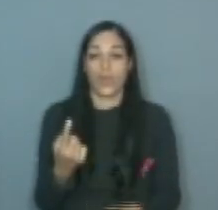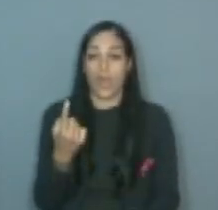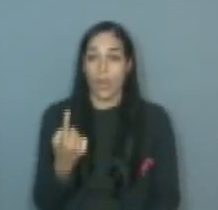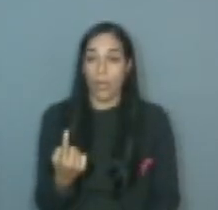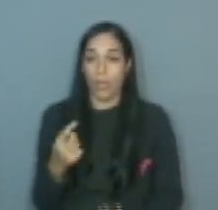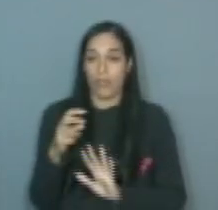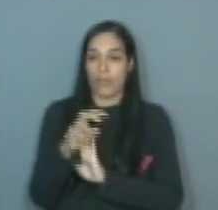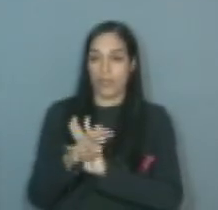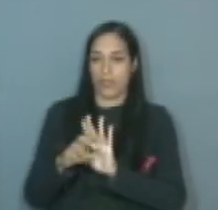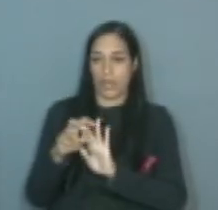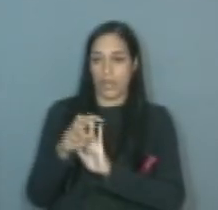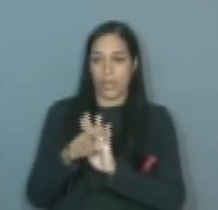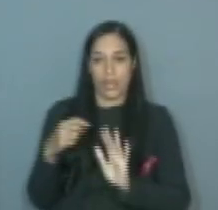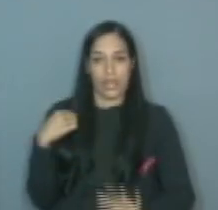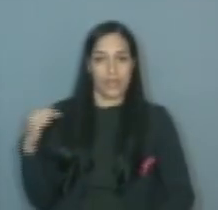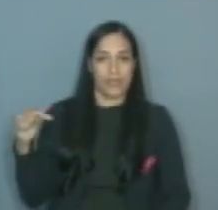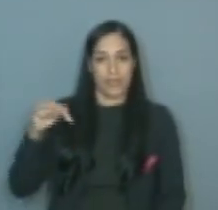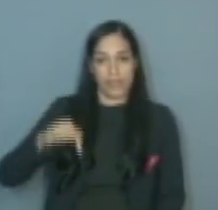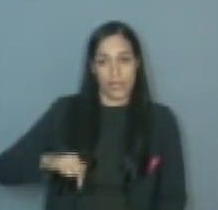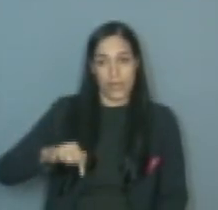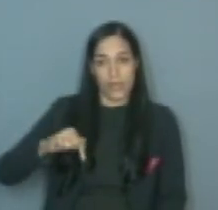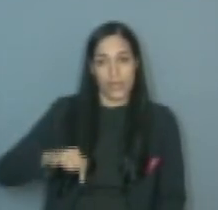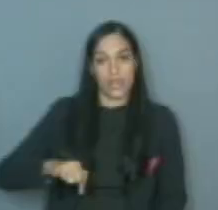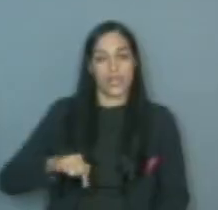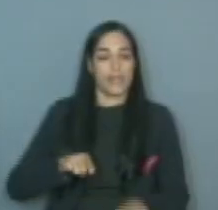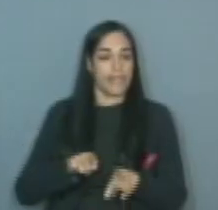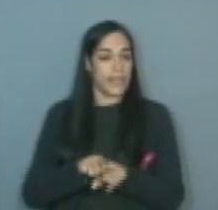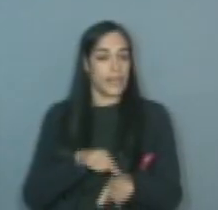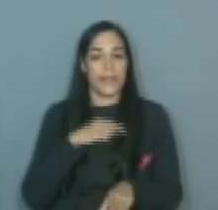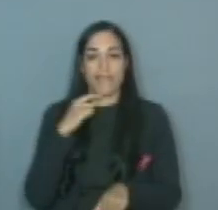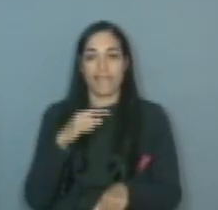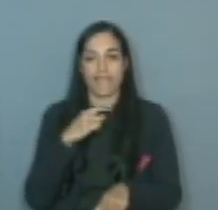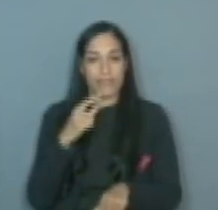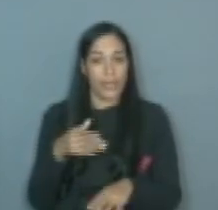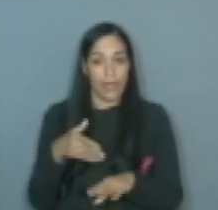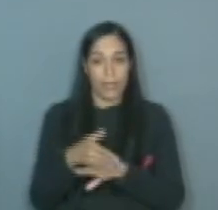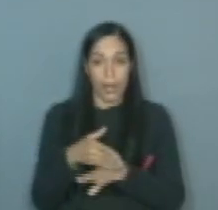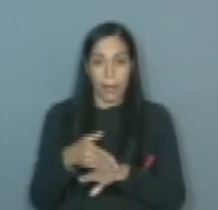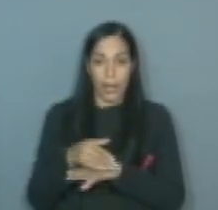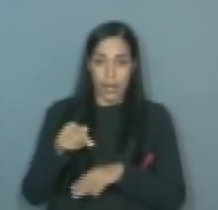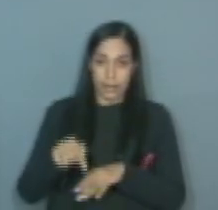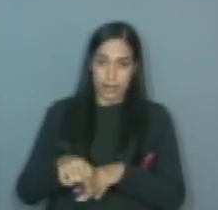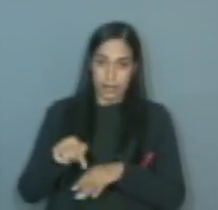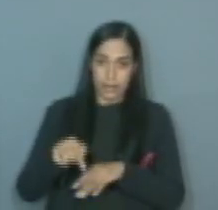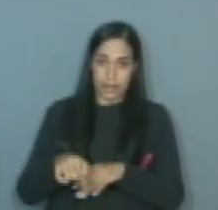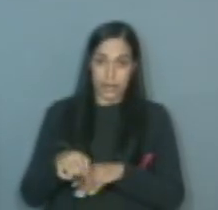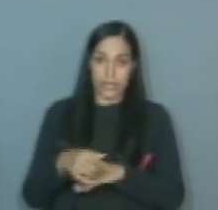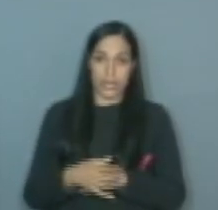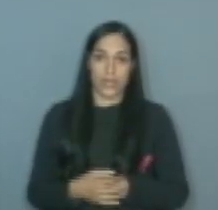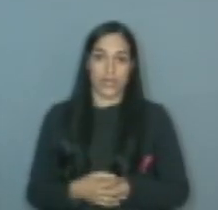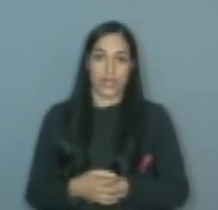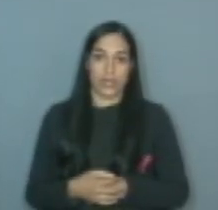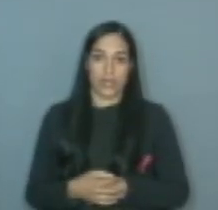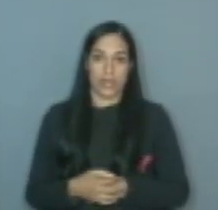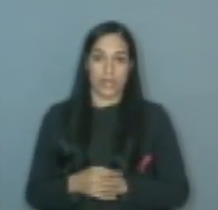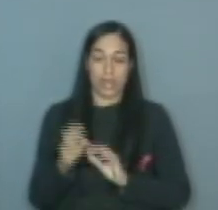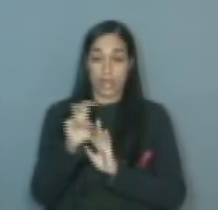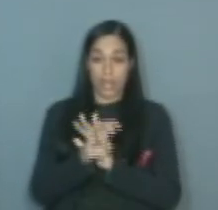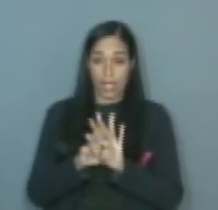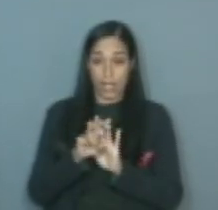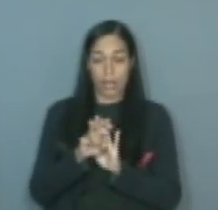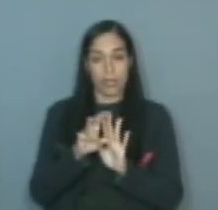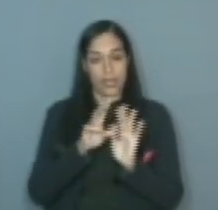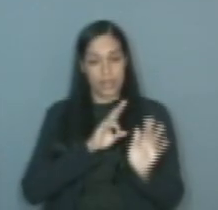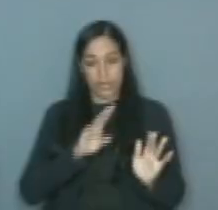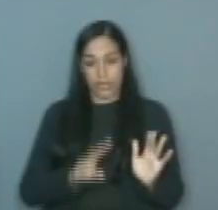que veio aqui e também não pôde entrar aqui direito na Câmara dos